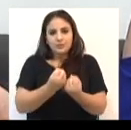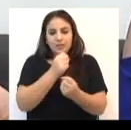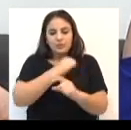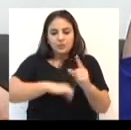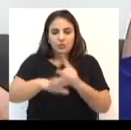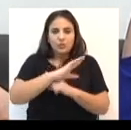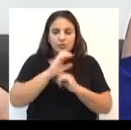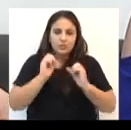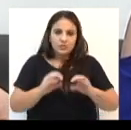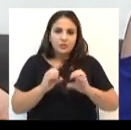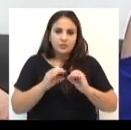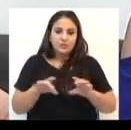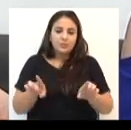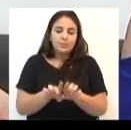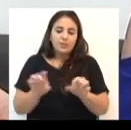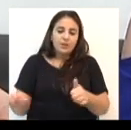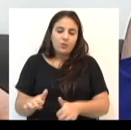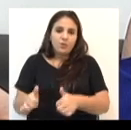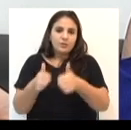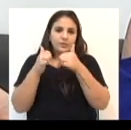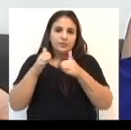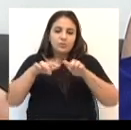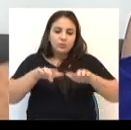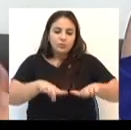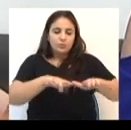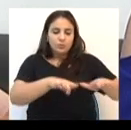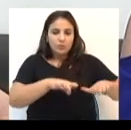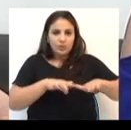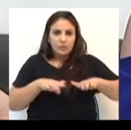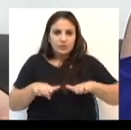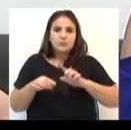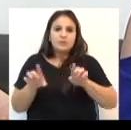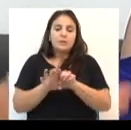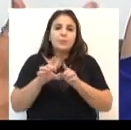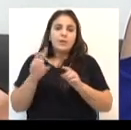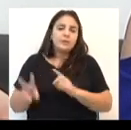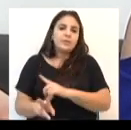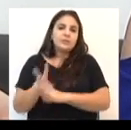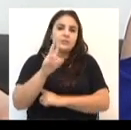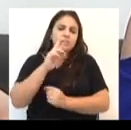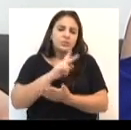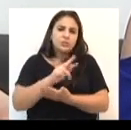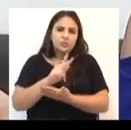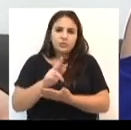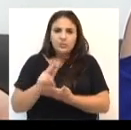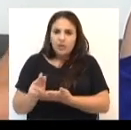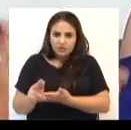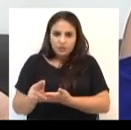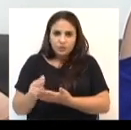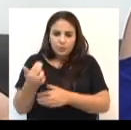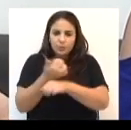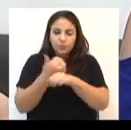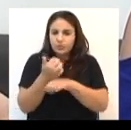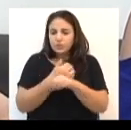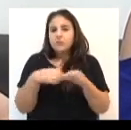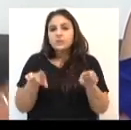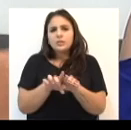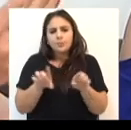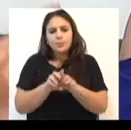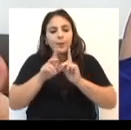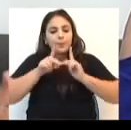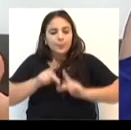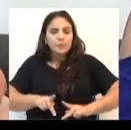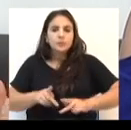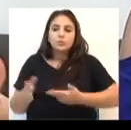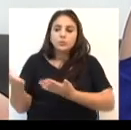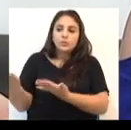da socioeducação, a qualificação dos espaços e a valorização de tantos profissionais que estão lá, como as pessoas,